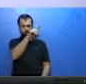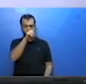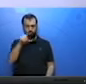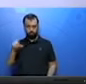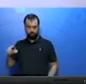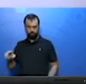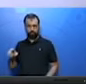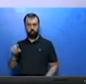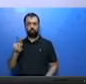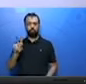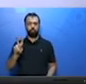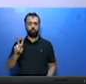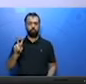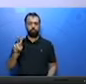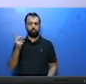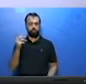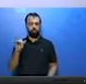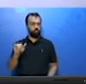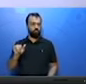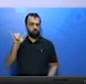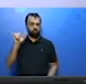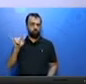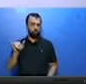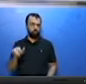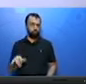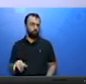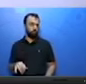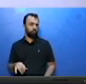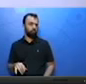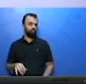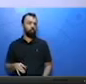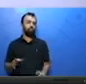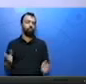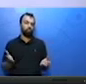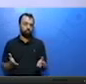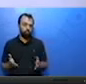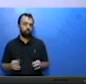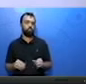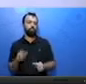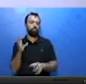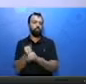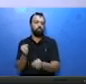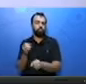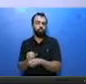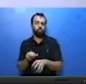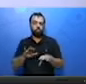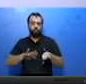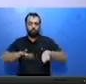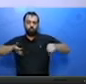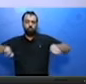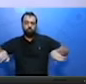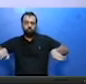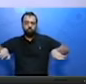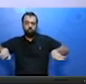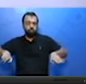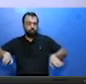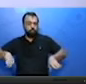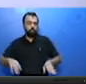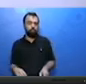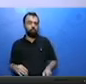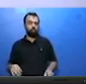o tamanho AB. Agora vamos calcular separadamente os dois pelo Teorema